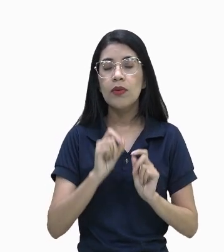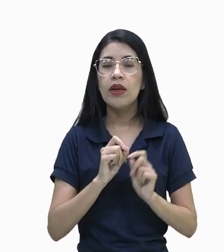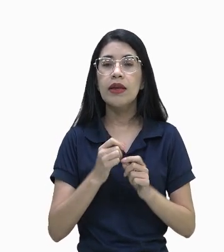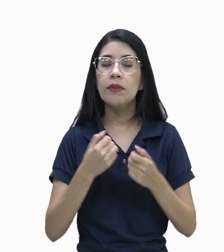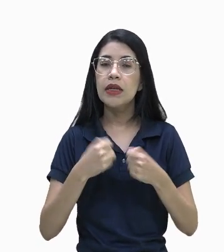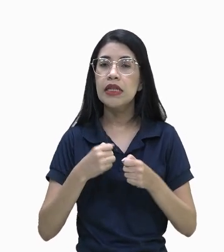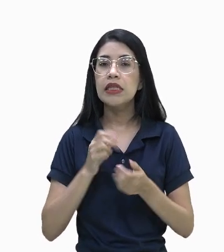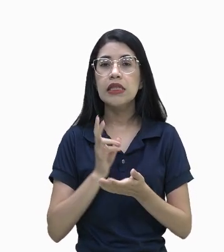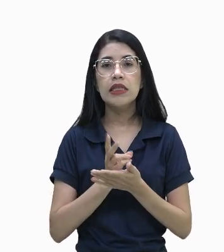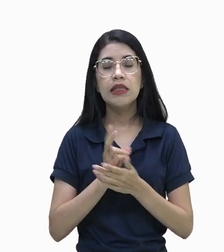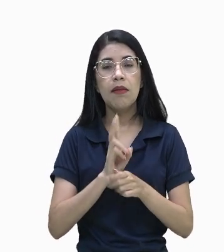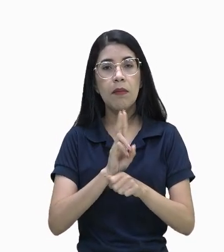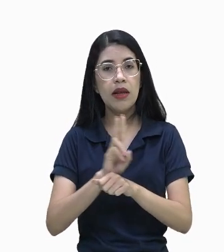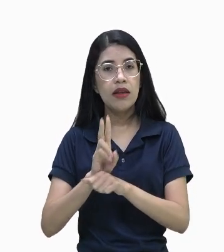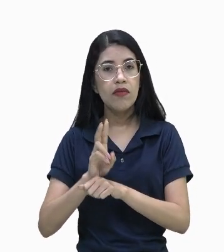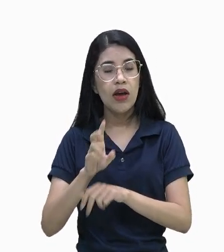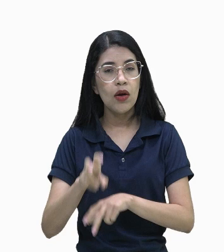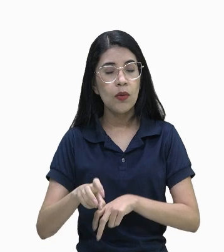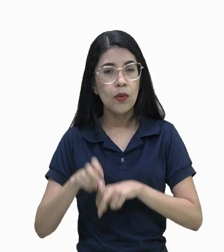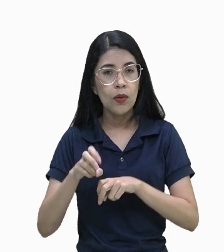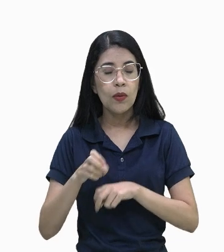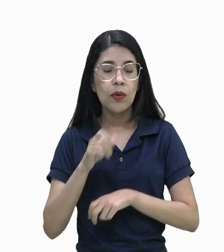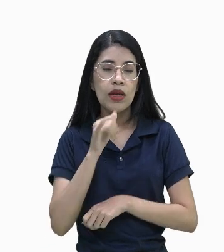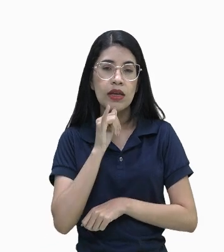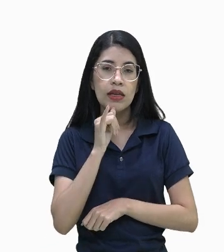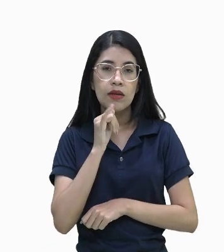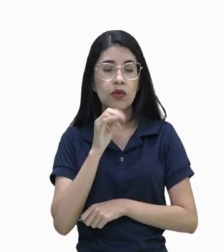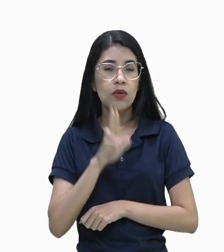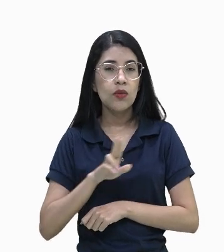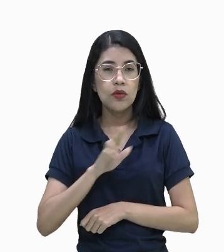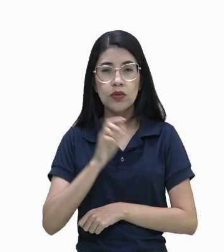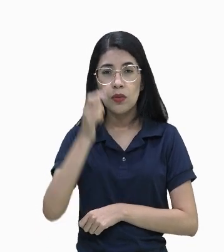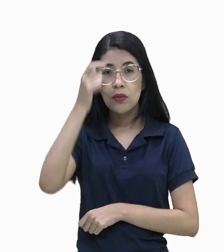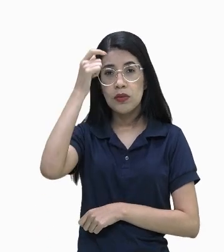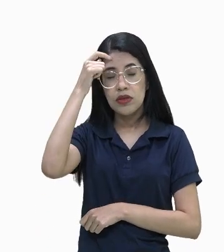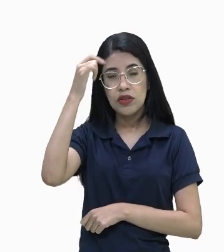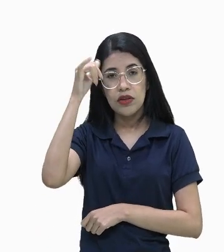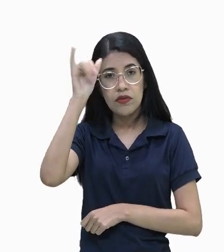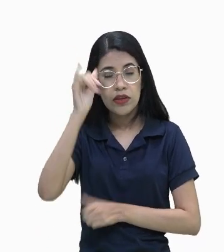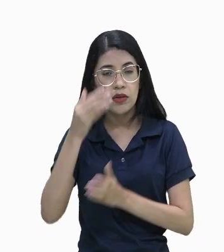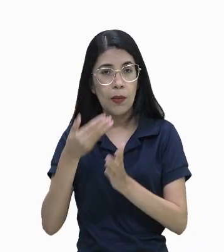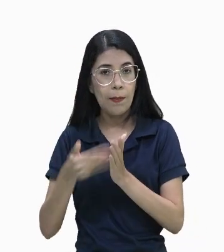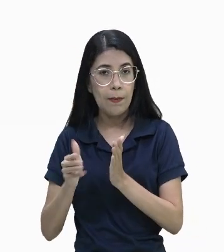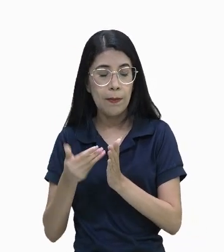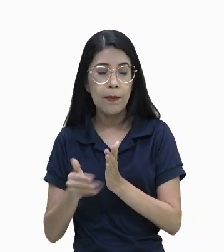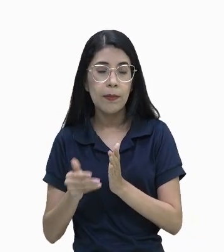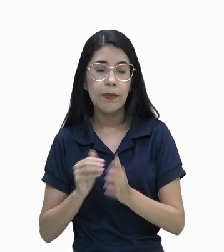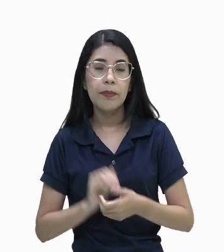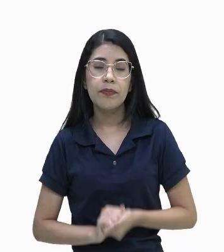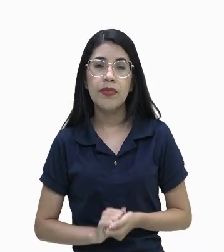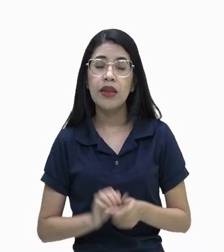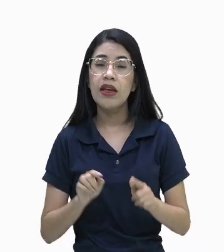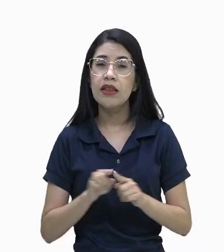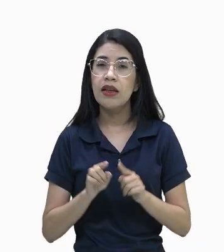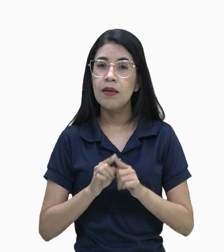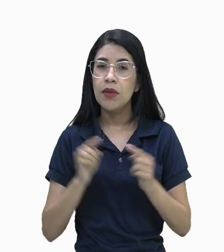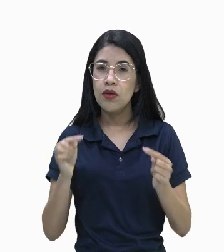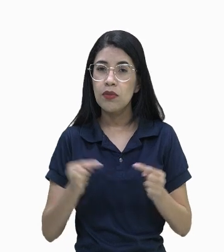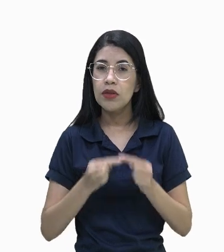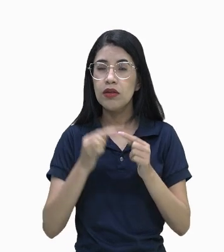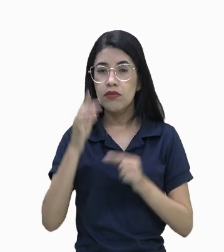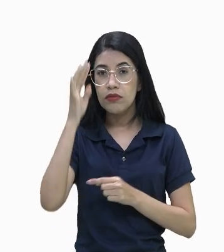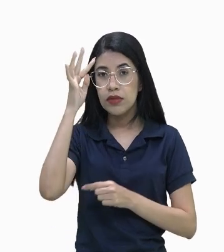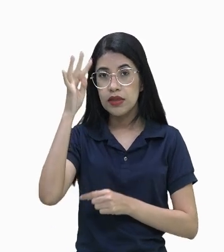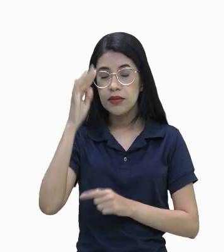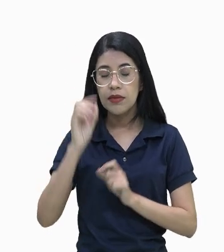se dispõe, usando-os de maneira consciente e sem desperdício. A mesma linha de pensamento deveria